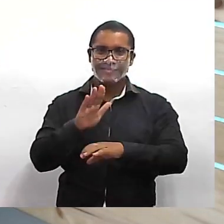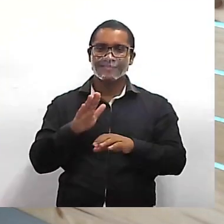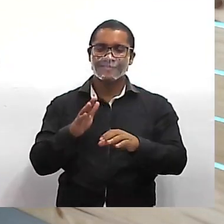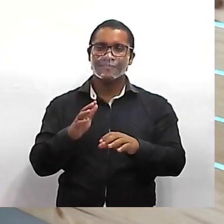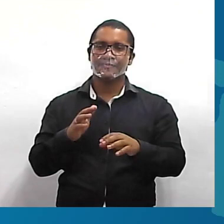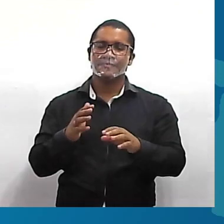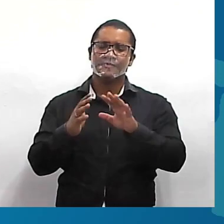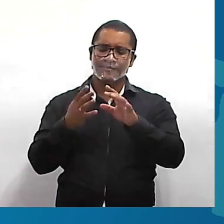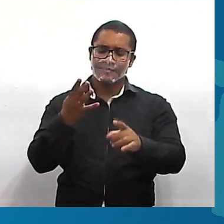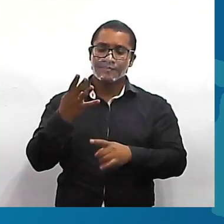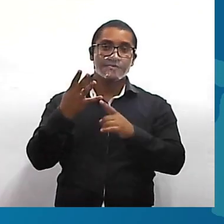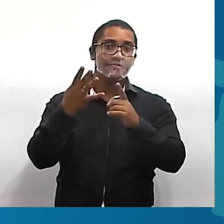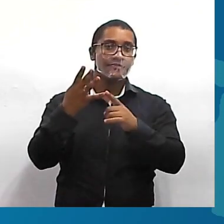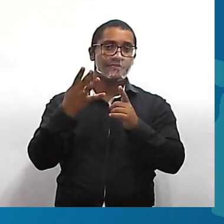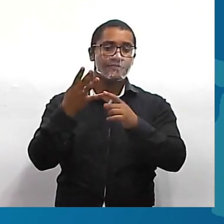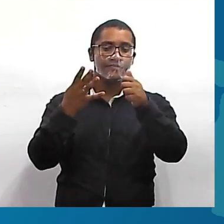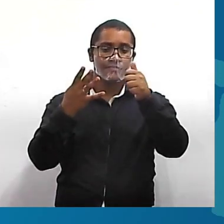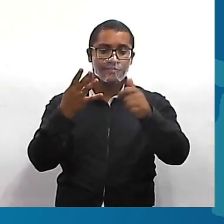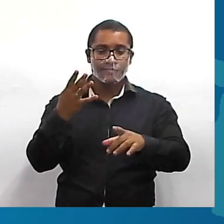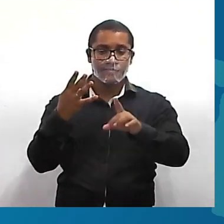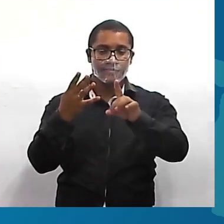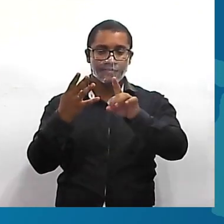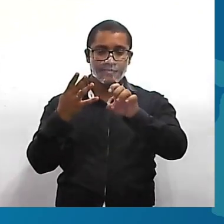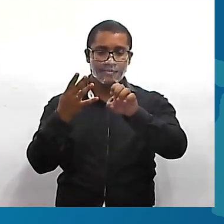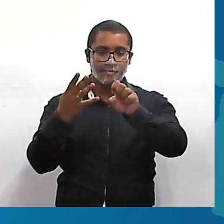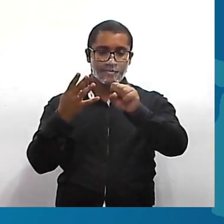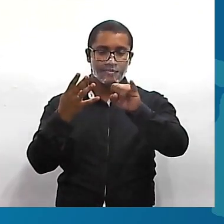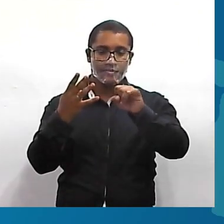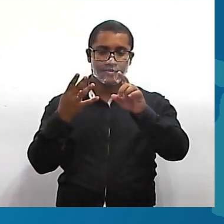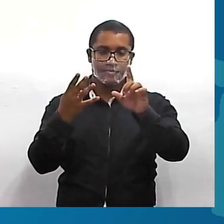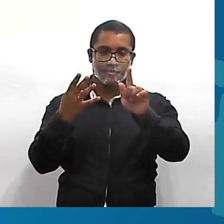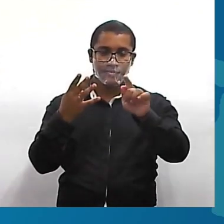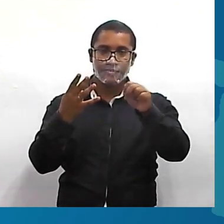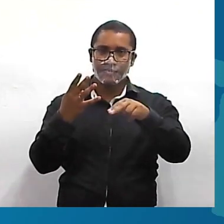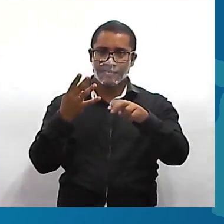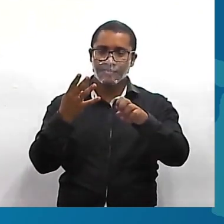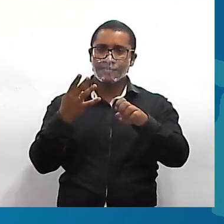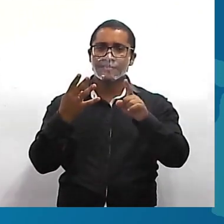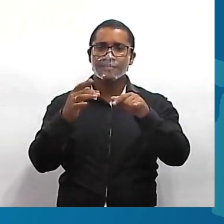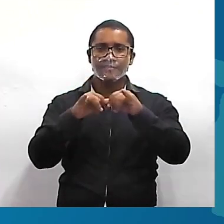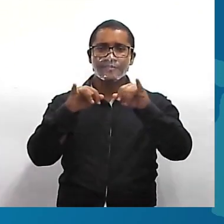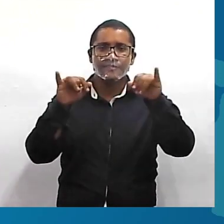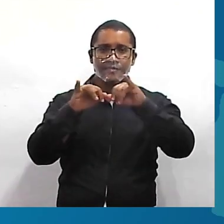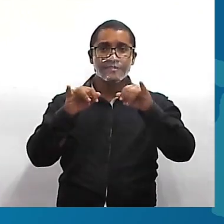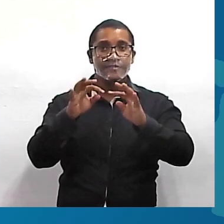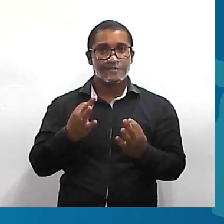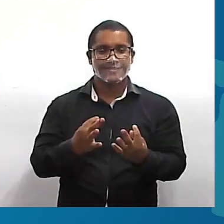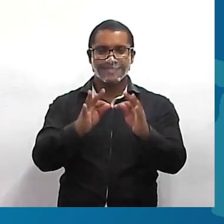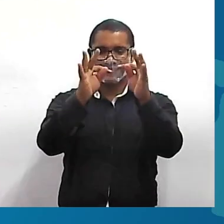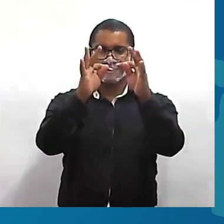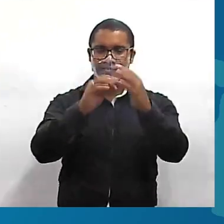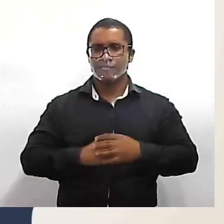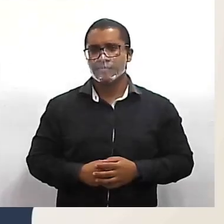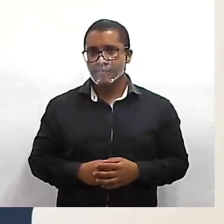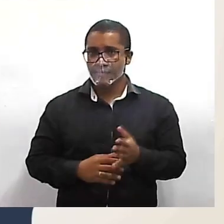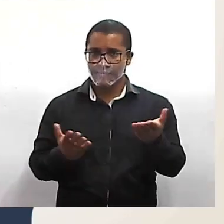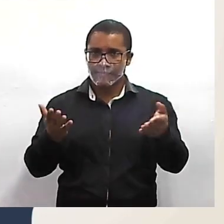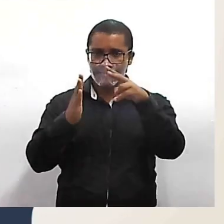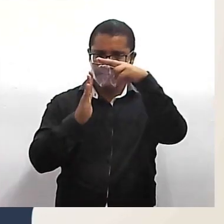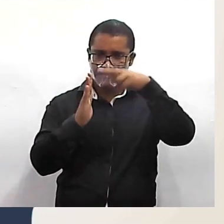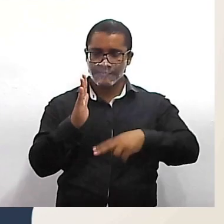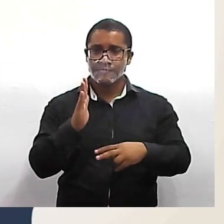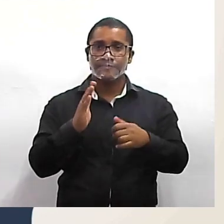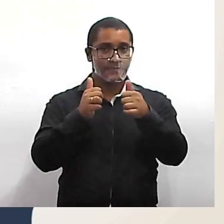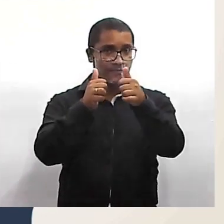fala sobre design e promoção de tecnologia. Vou ler aqui para vocês.